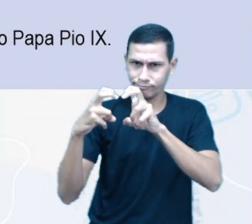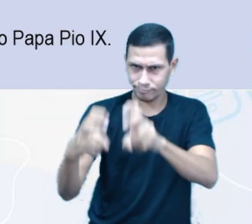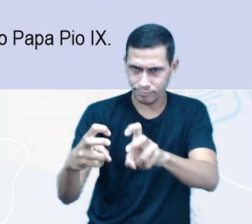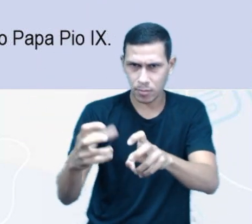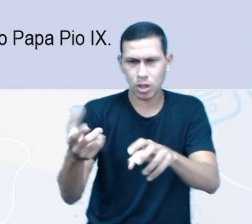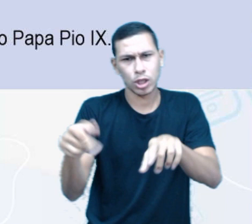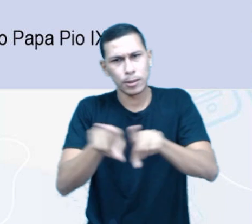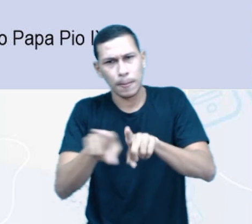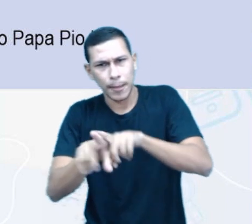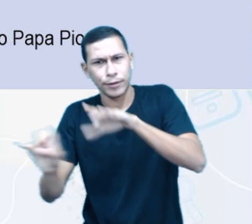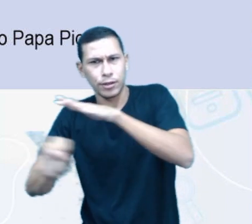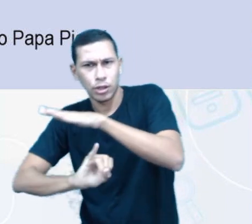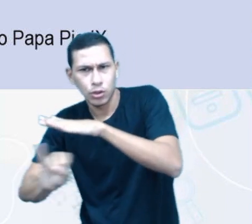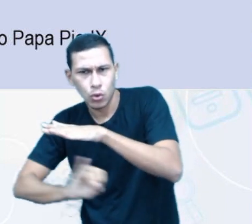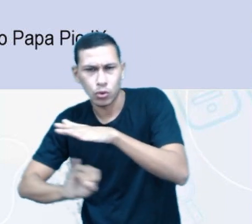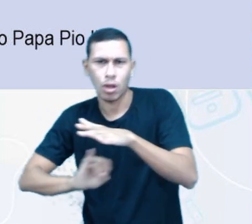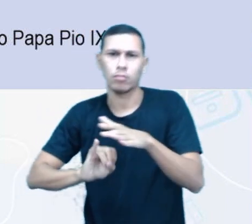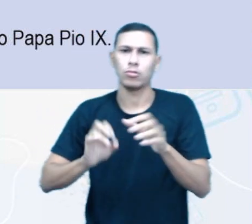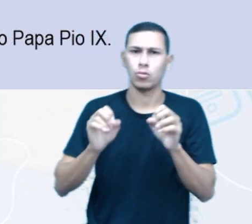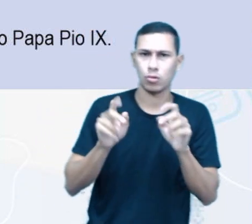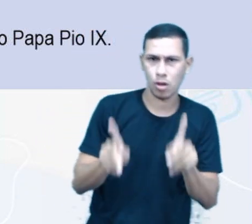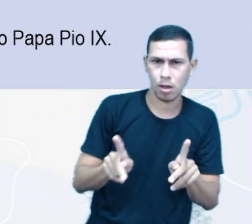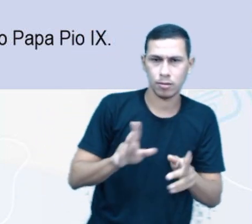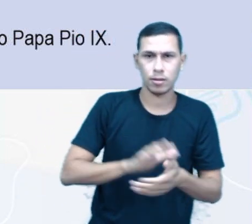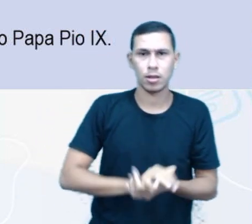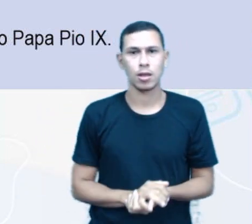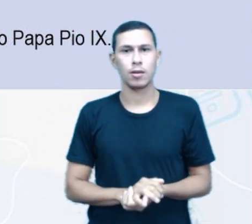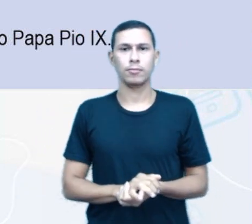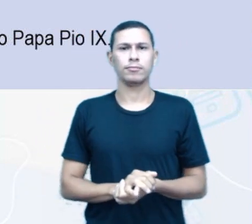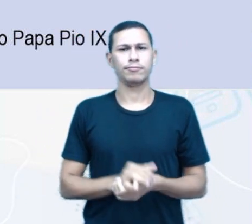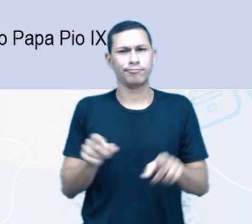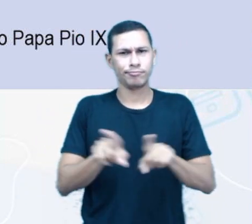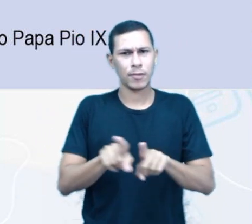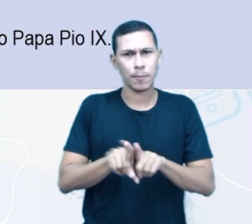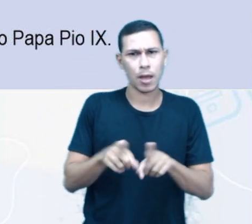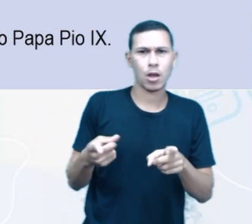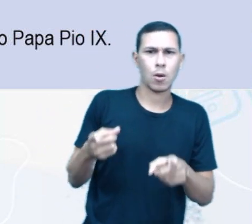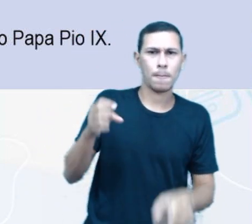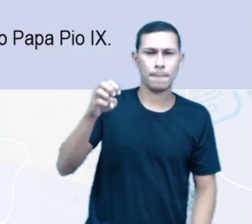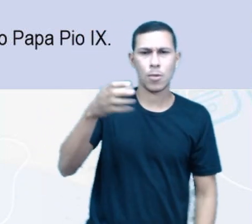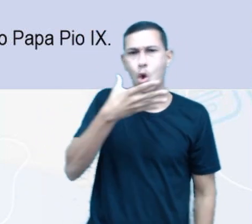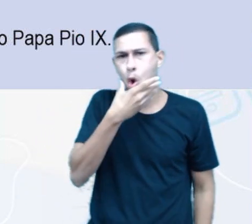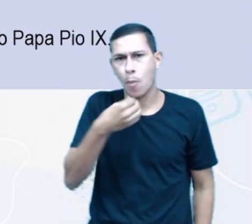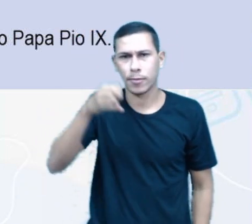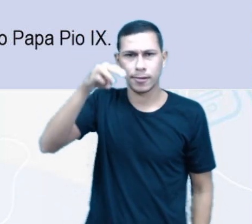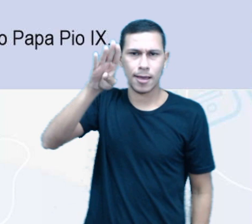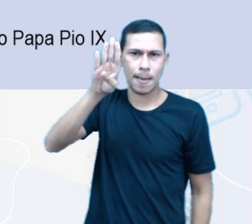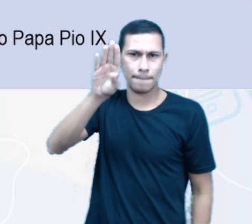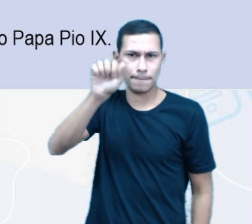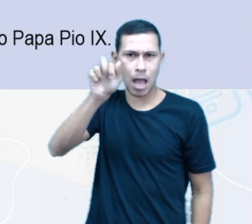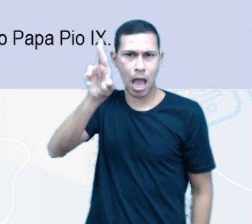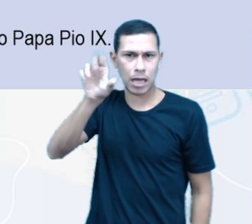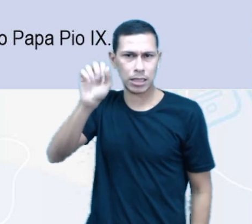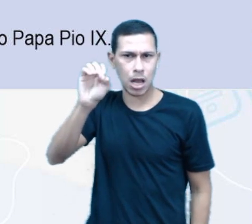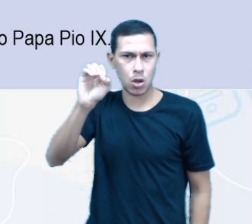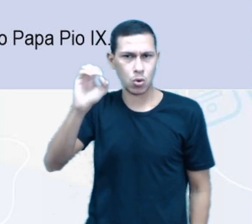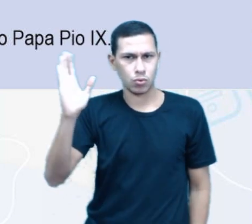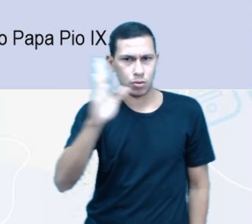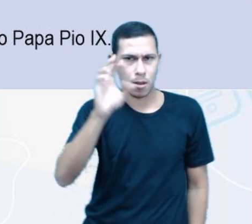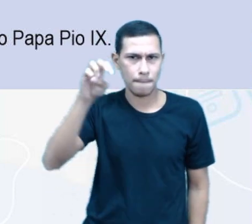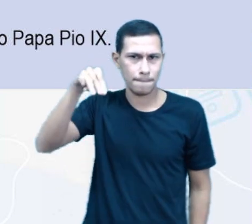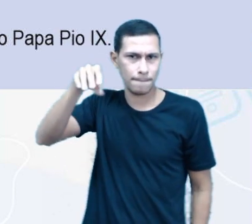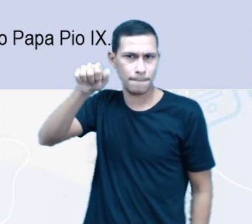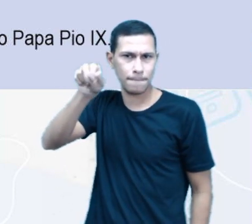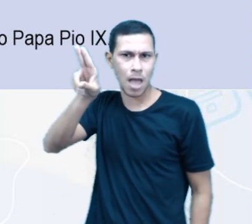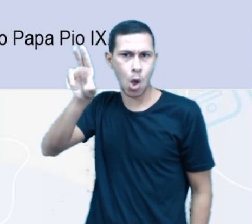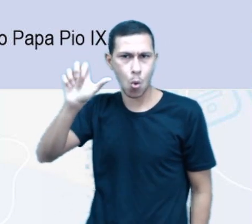nesse tópico a tarifa Alves Branco e a atuação do Barão de Mauá, que vai oferecer crédito para os produtores de